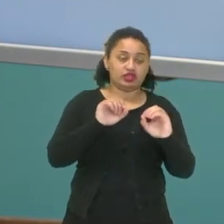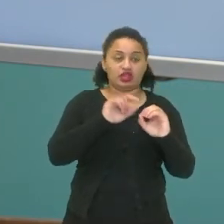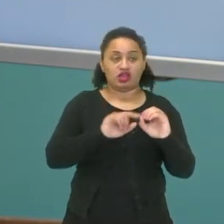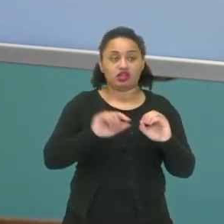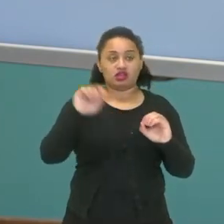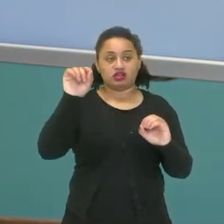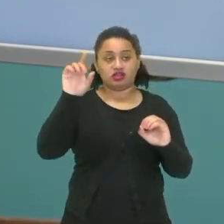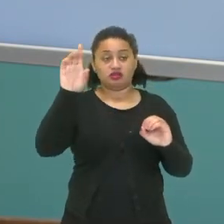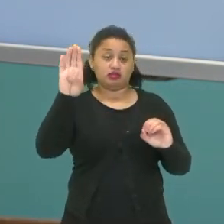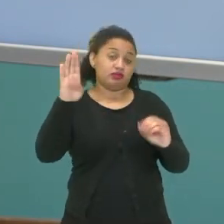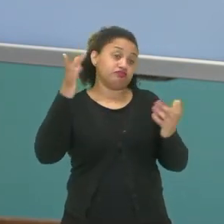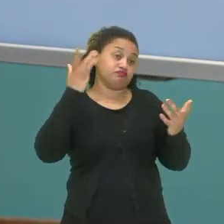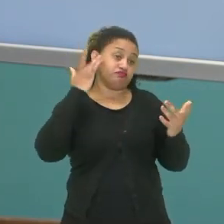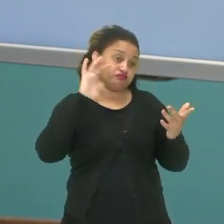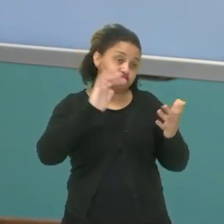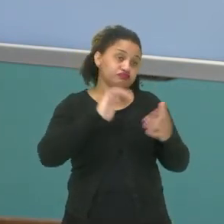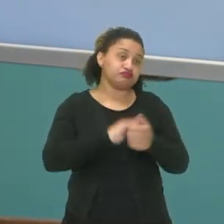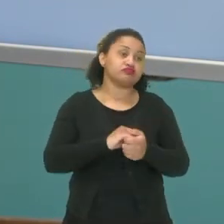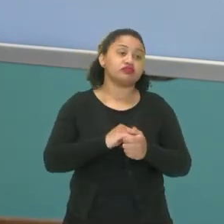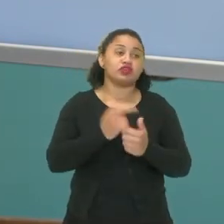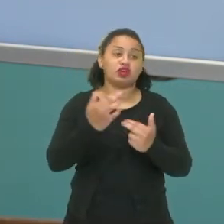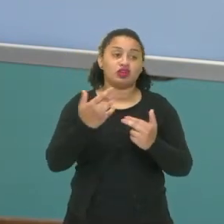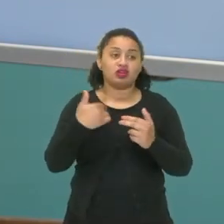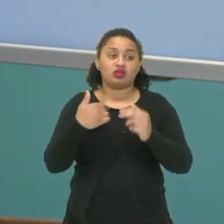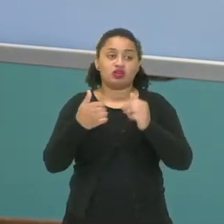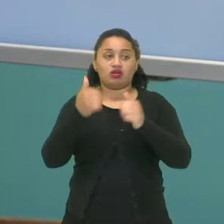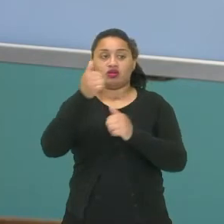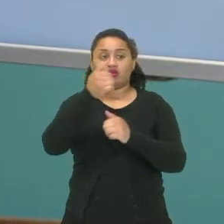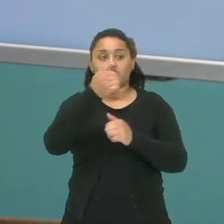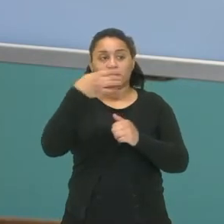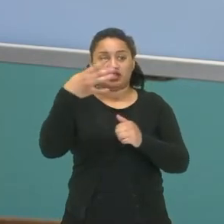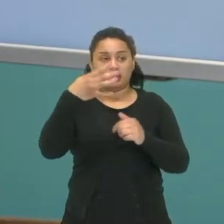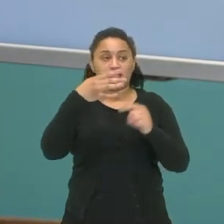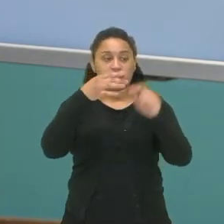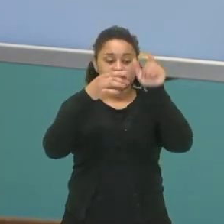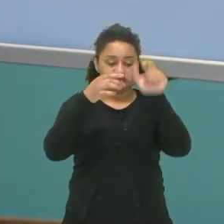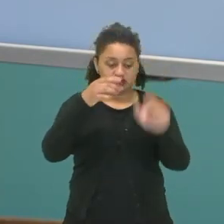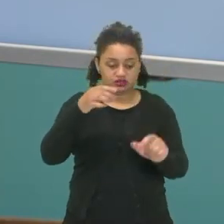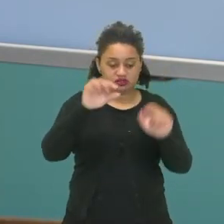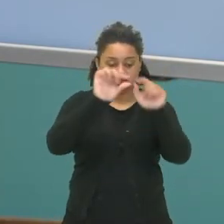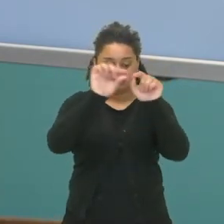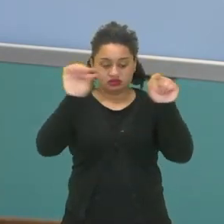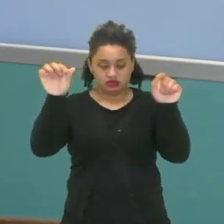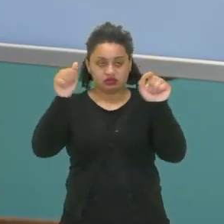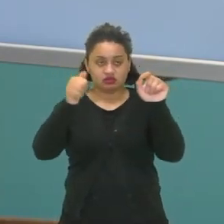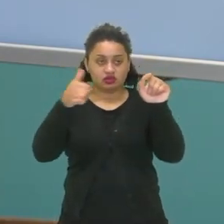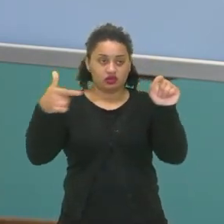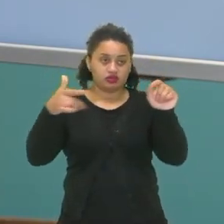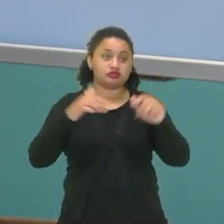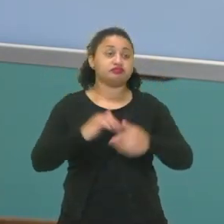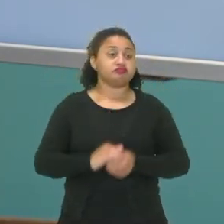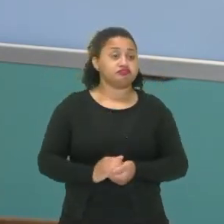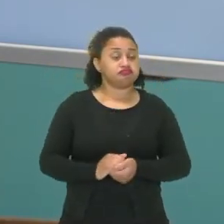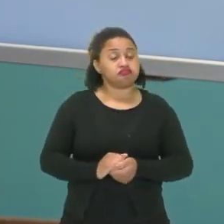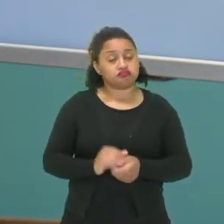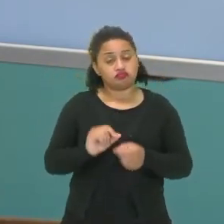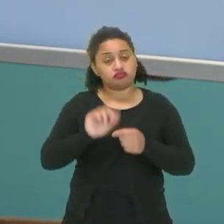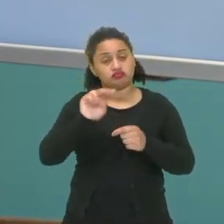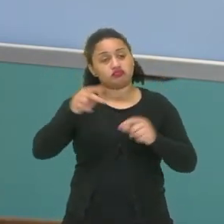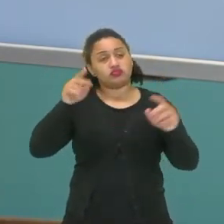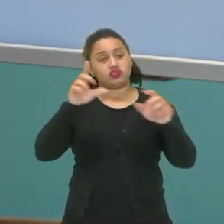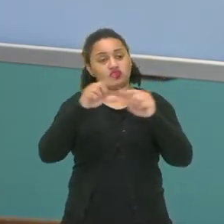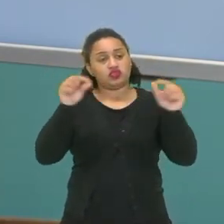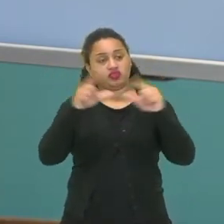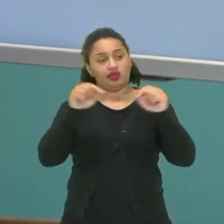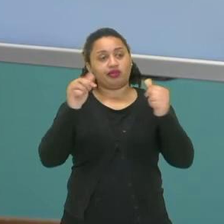hipotenusa, é igual a esta distância aqui, que é 13, e essa distância que é 12. Então, portanto, 12 ao quadrado mais 13 ao